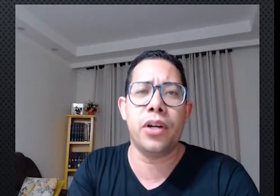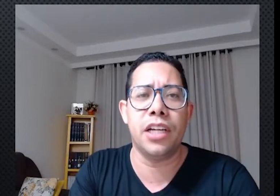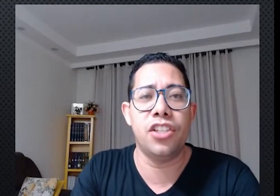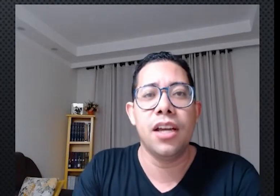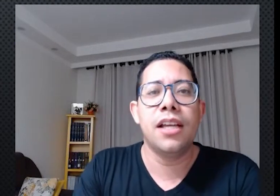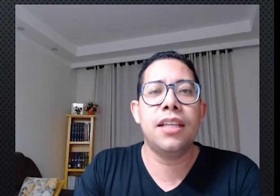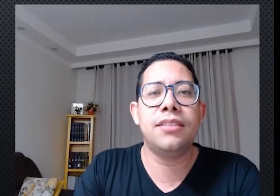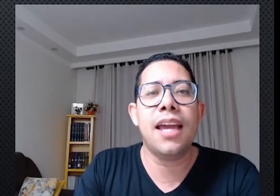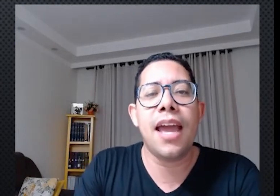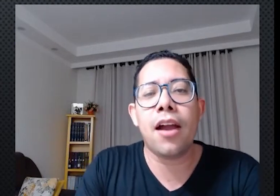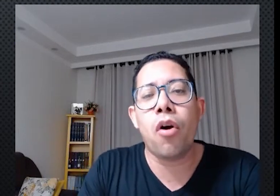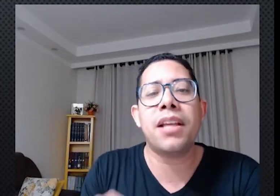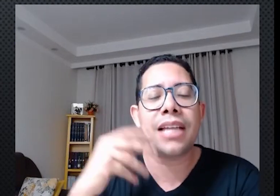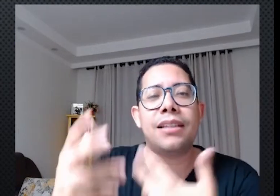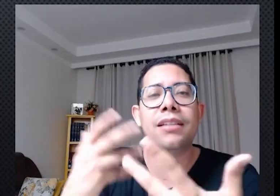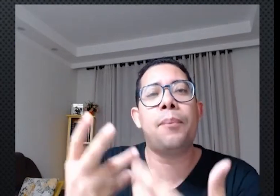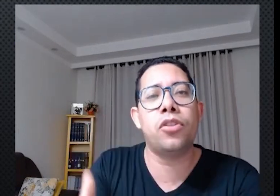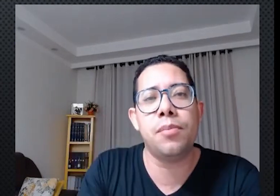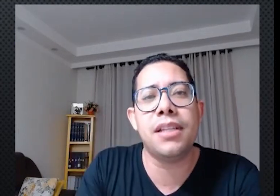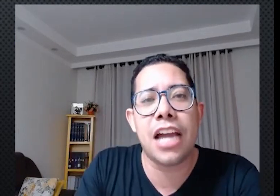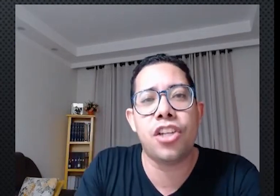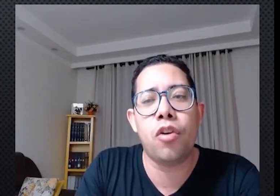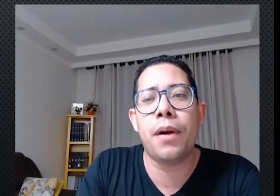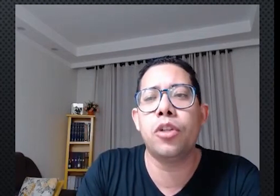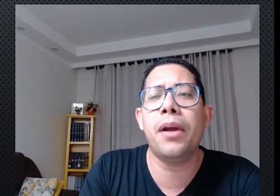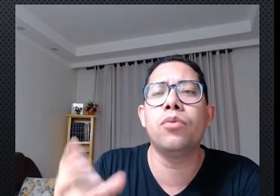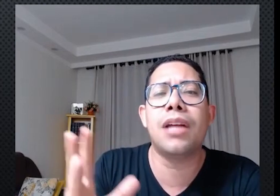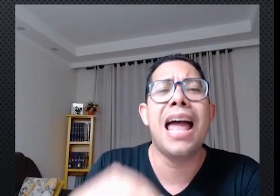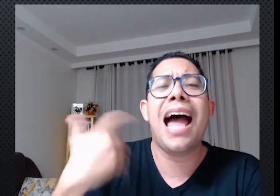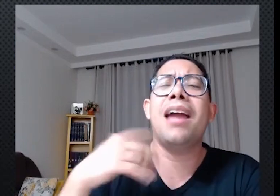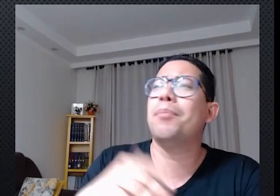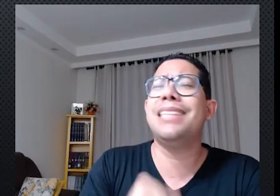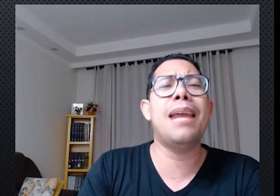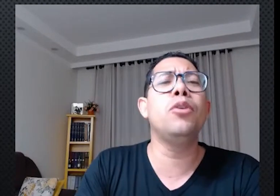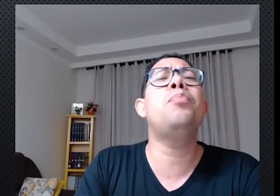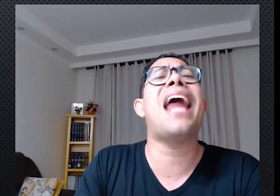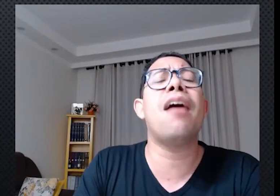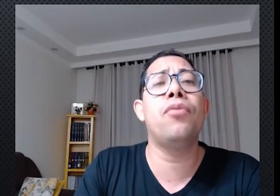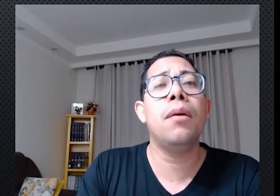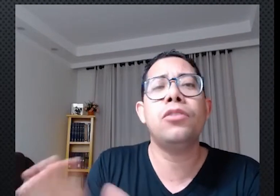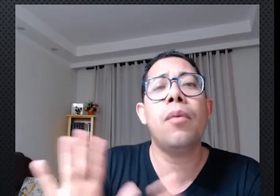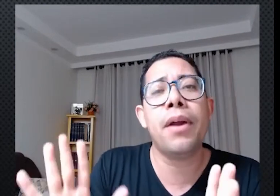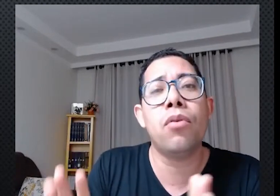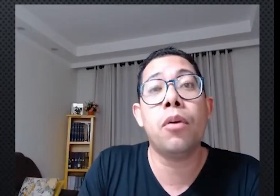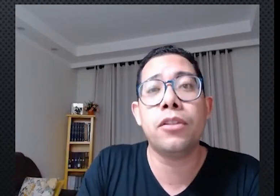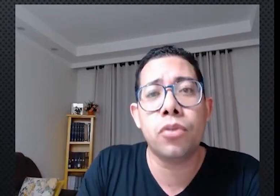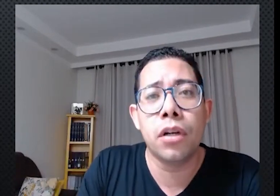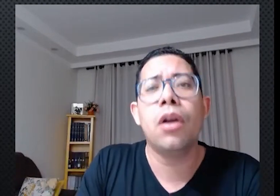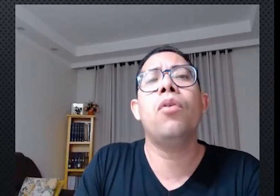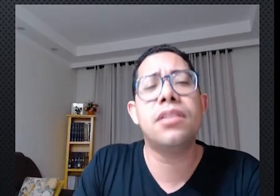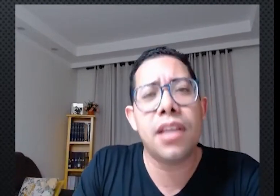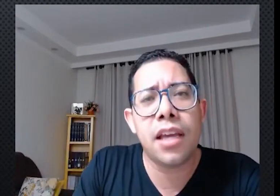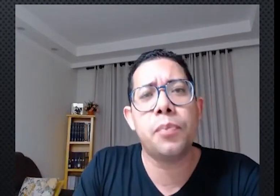muito importante vocês começar a ter essa proximidade aí com o pastor, perguntar, mas ele é muito bravo. Mas só uma pergunta,